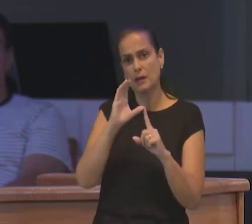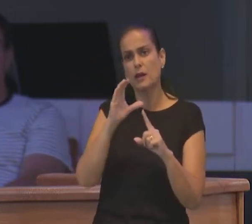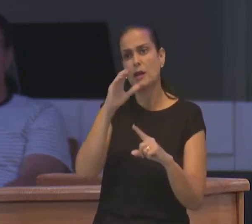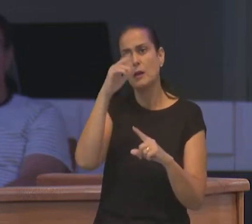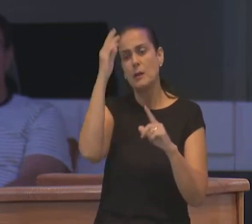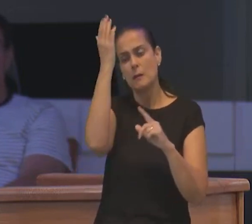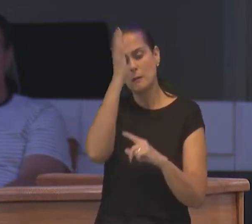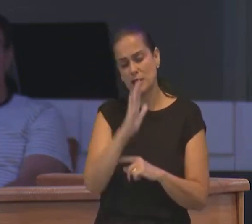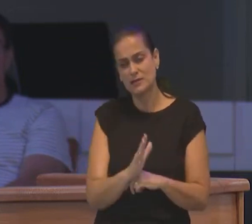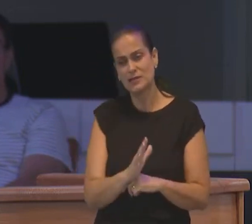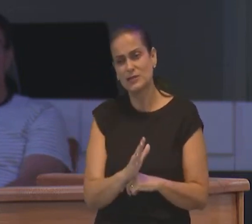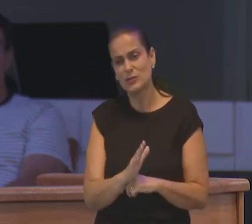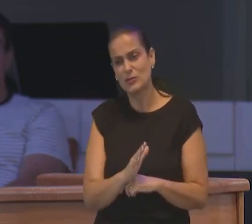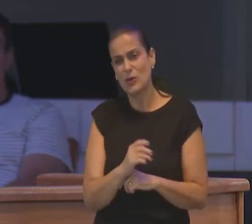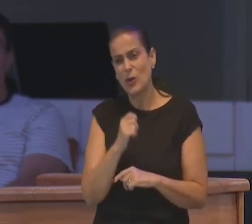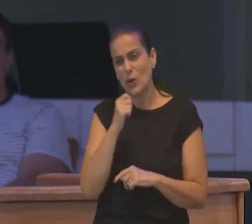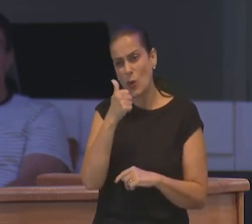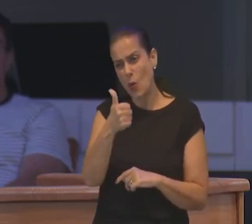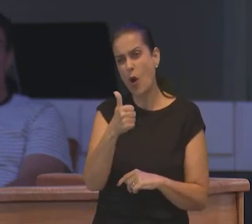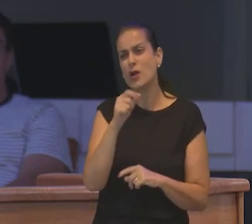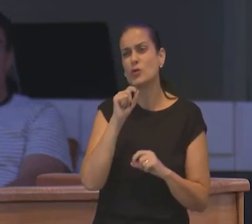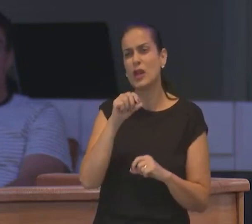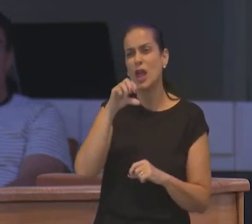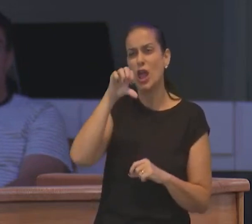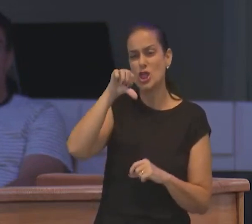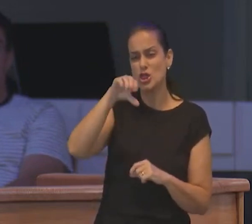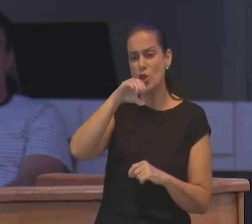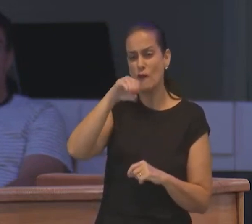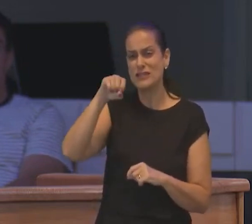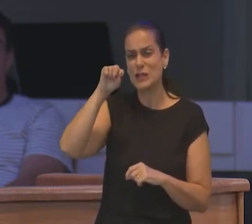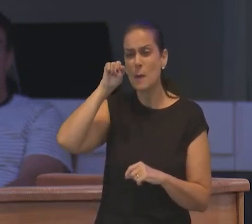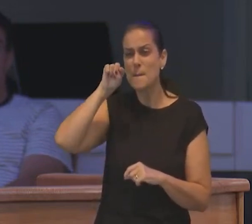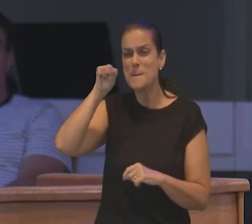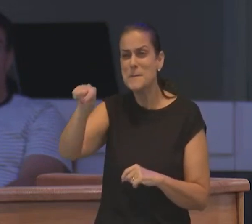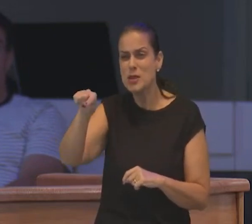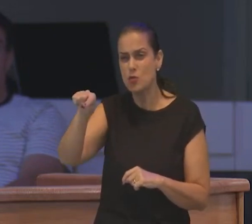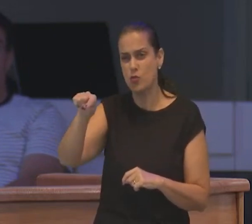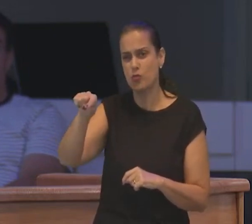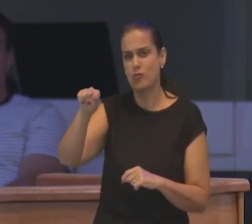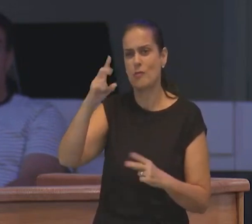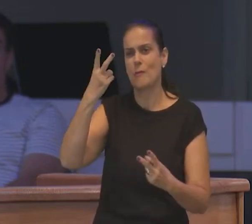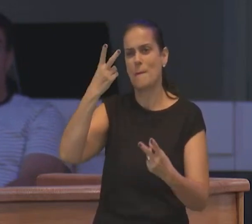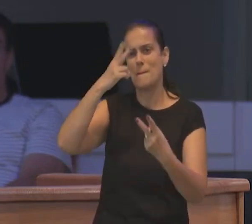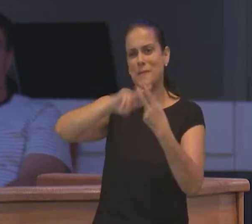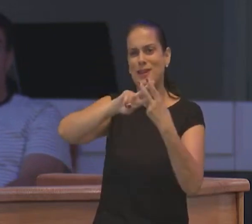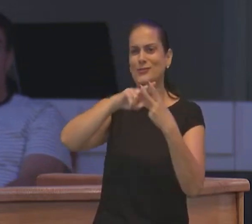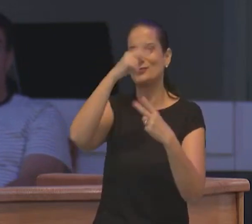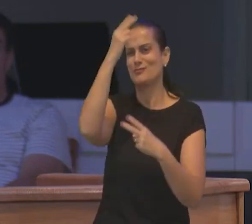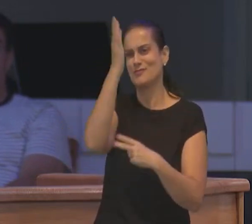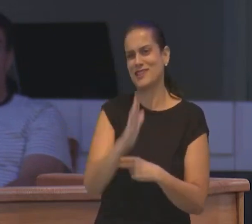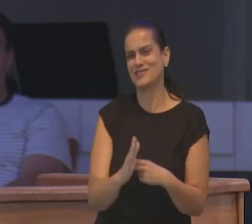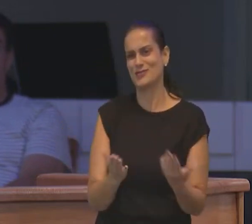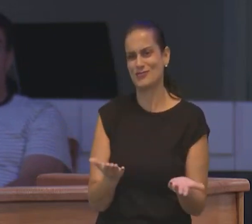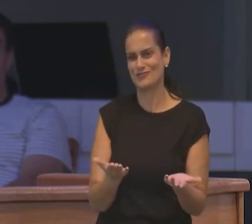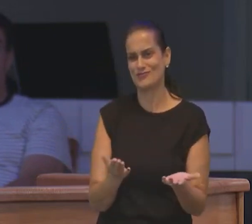Brasil, chegando aí a quase 900 mil presos no nosso país. Mais de